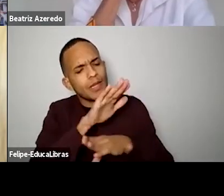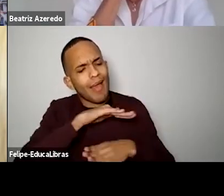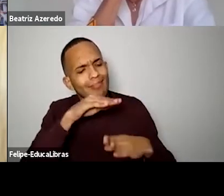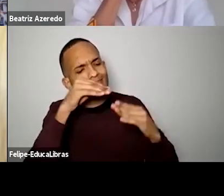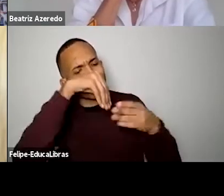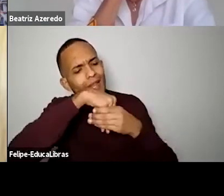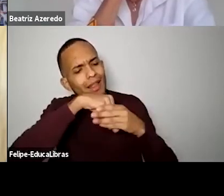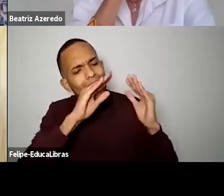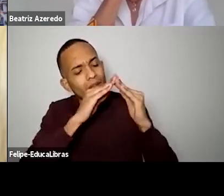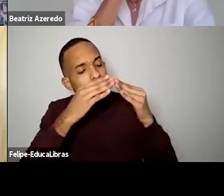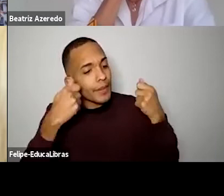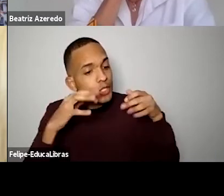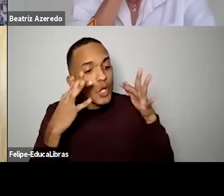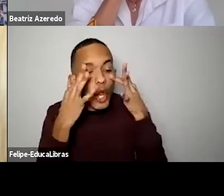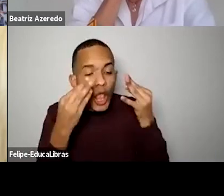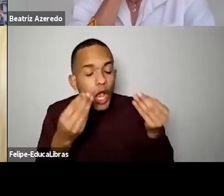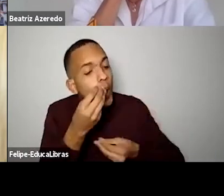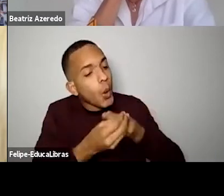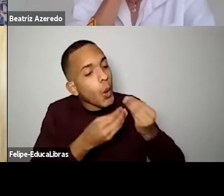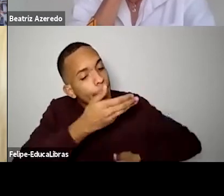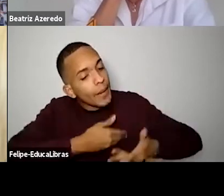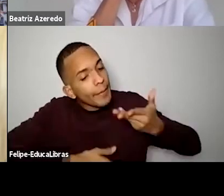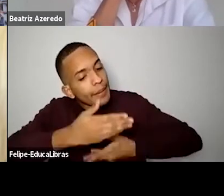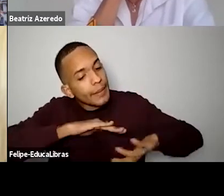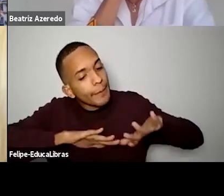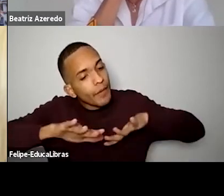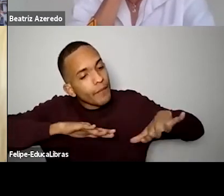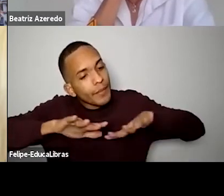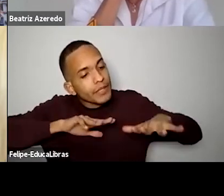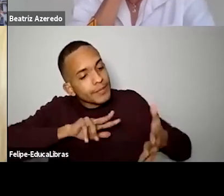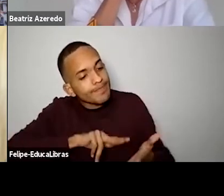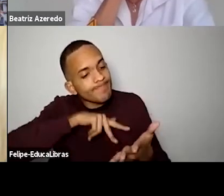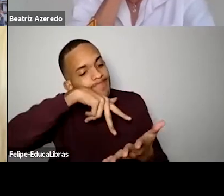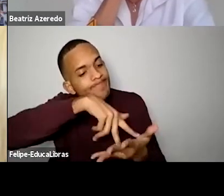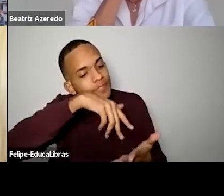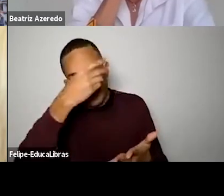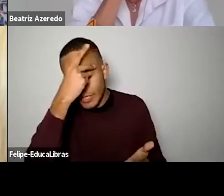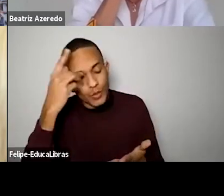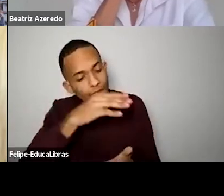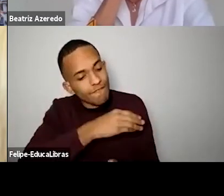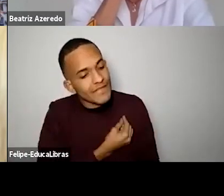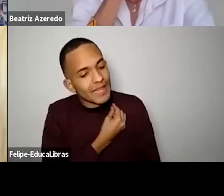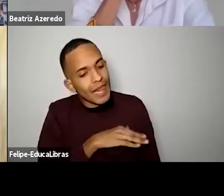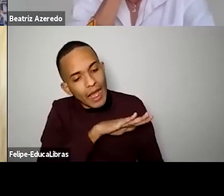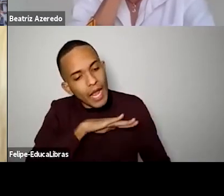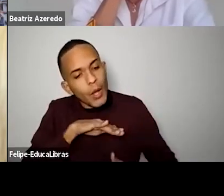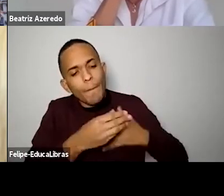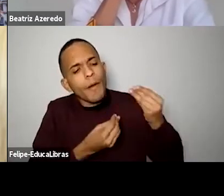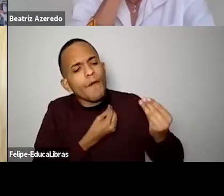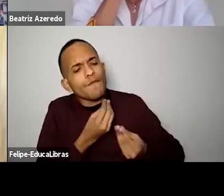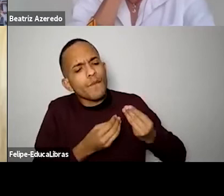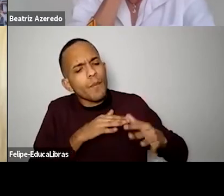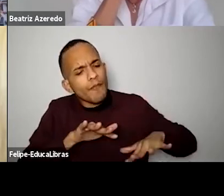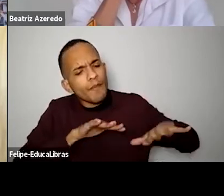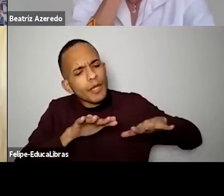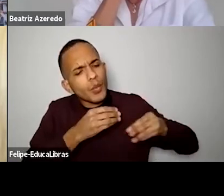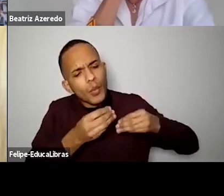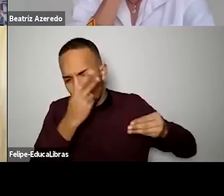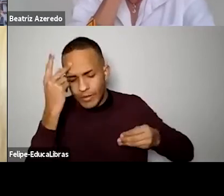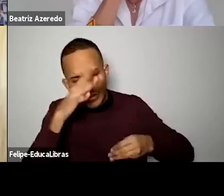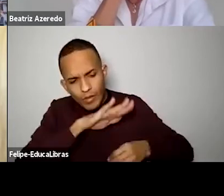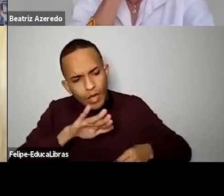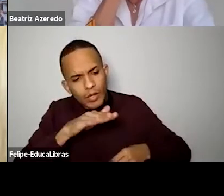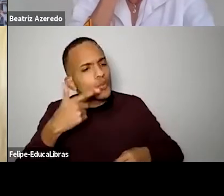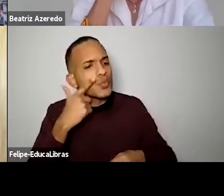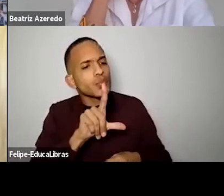olhar, primeiro da participação, do envolvimento, do protagonismo do morador, e aí a partir desse envolvimento, o próprio morador pode engajar outras pessoas, inclusive para a